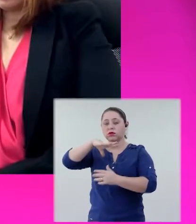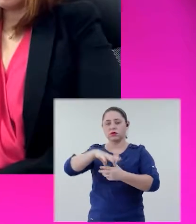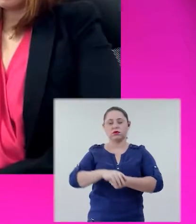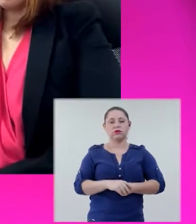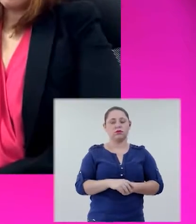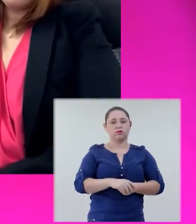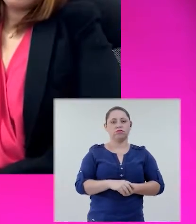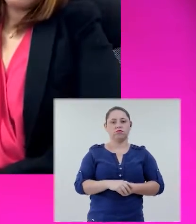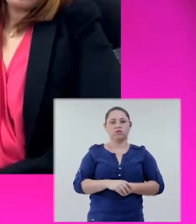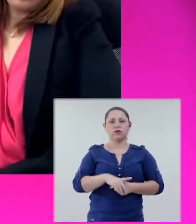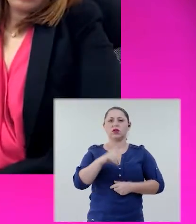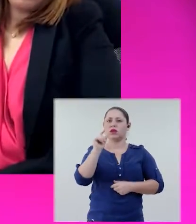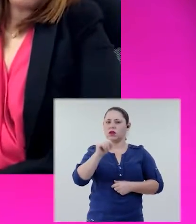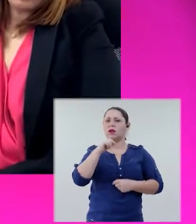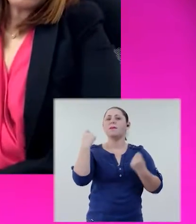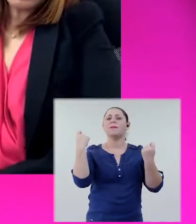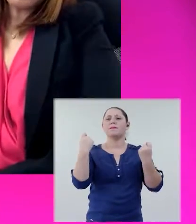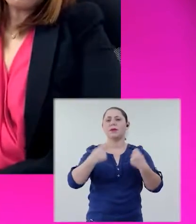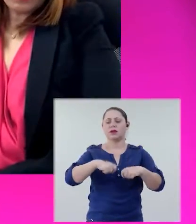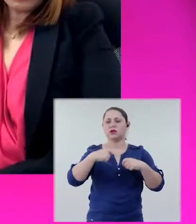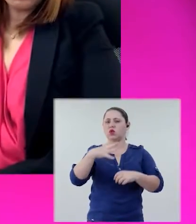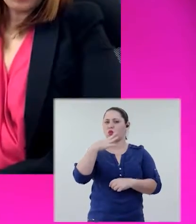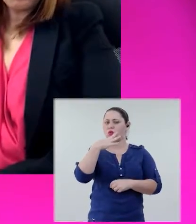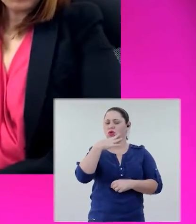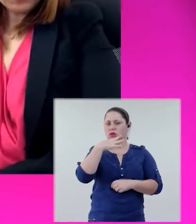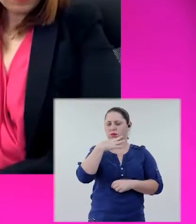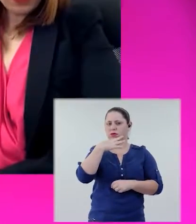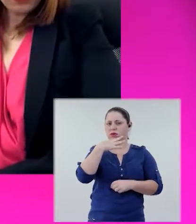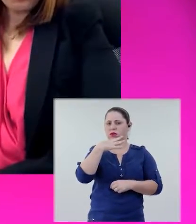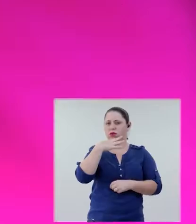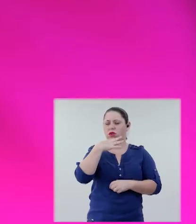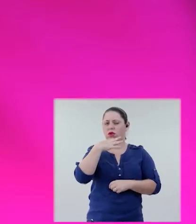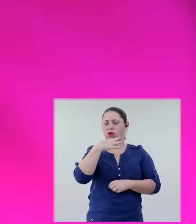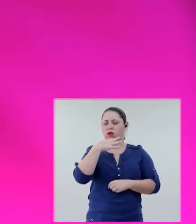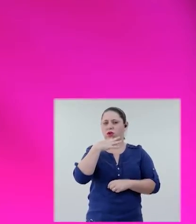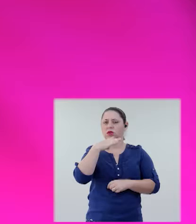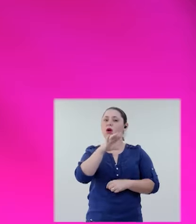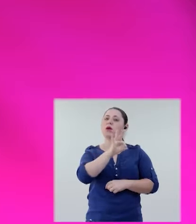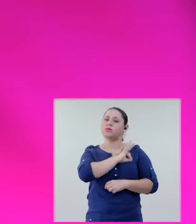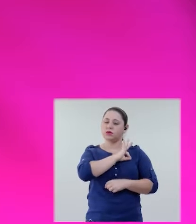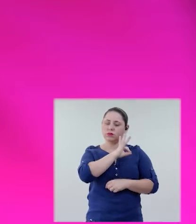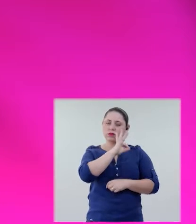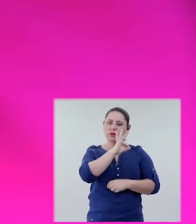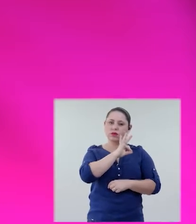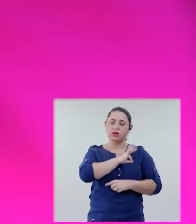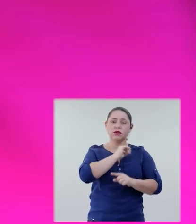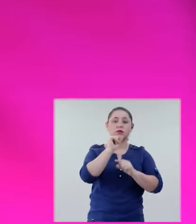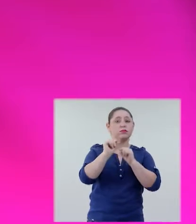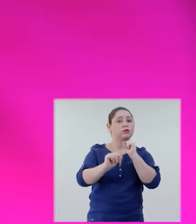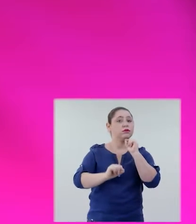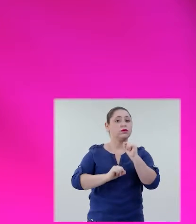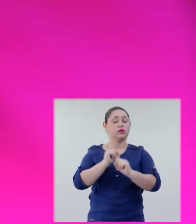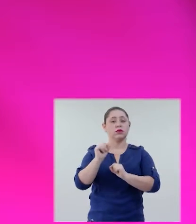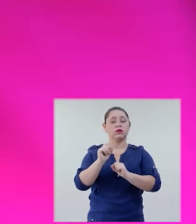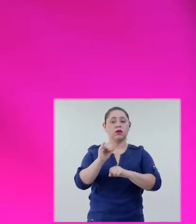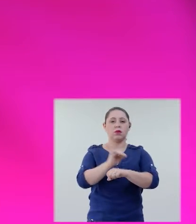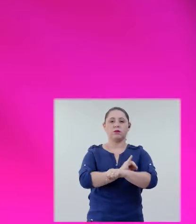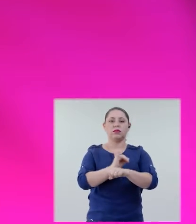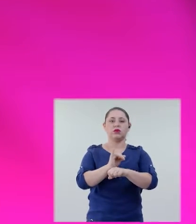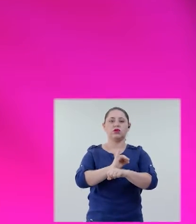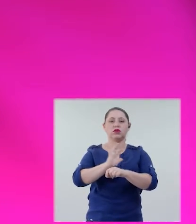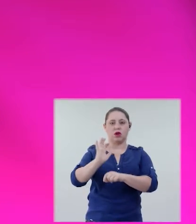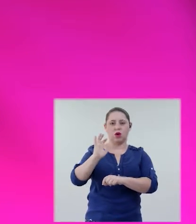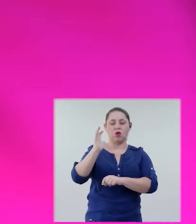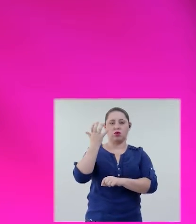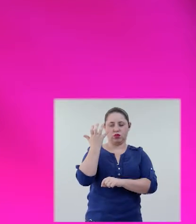de violência, que isso deve ser levado ao conhecimento da autoridade policial, para que as